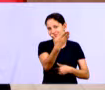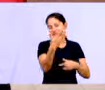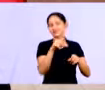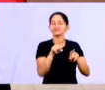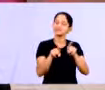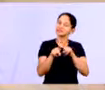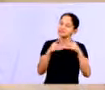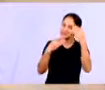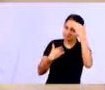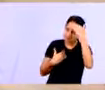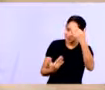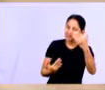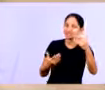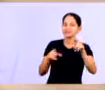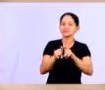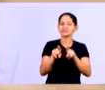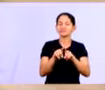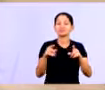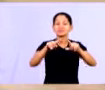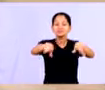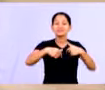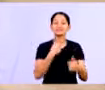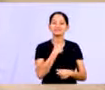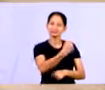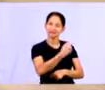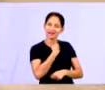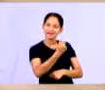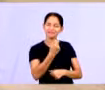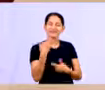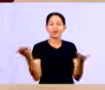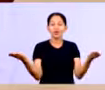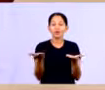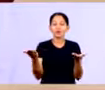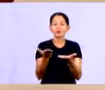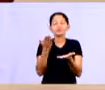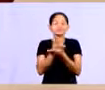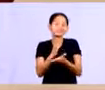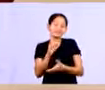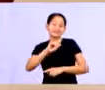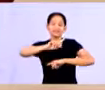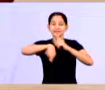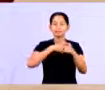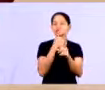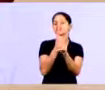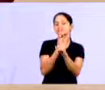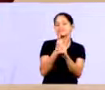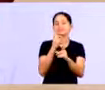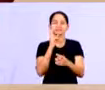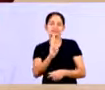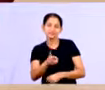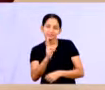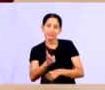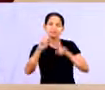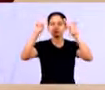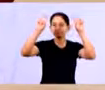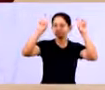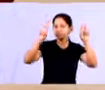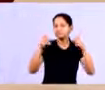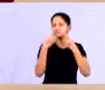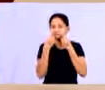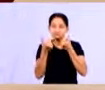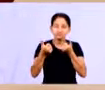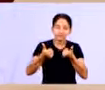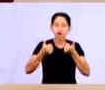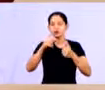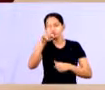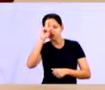agradeço também. Então, nosso quadro Sala de Entrevistas de hoje fica por aqui e, claro, nos vemos sempre com assuntos relevantes e interessantes para o